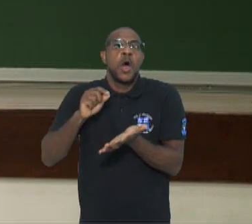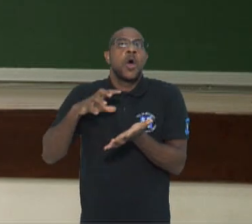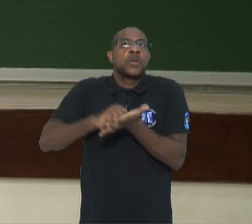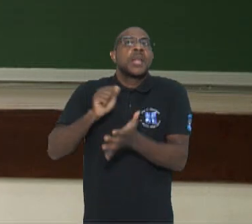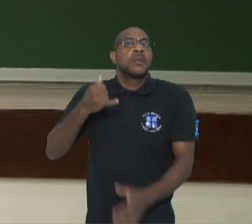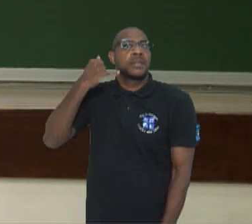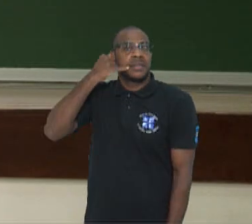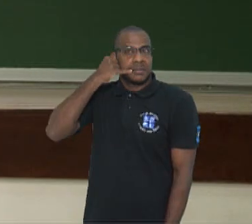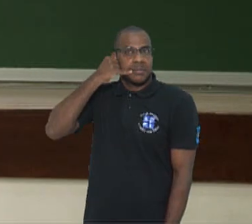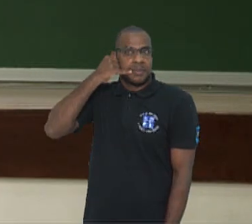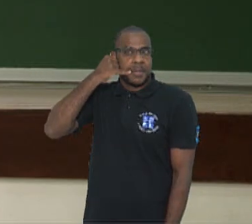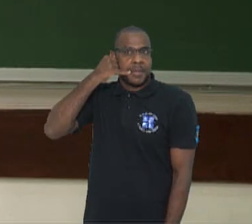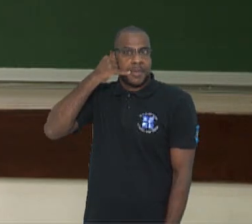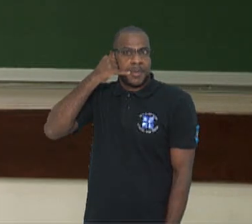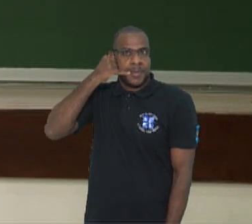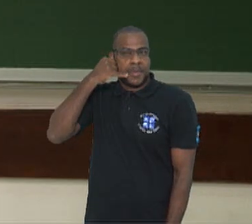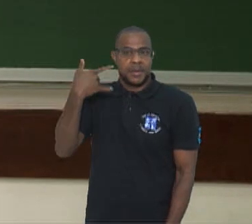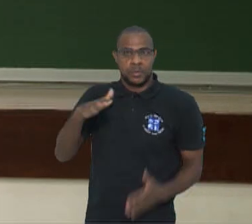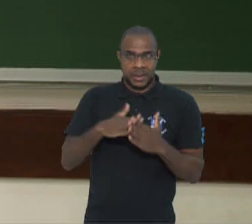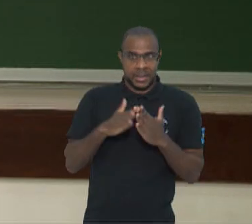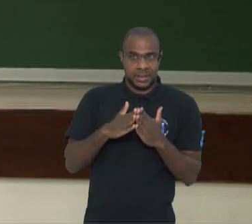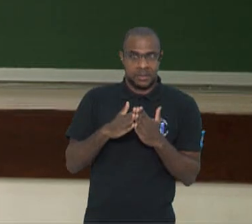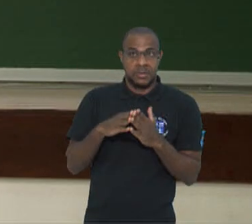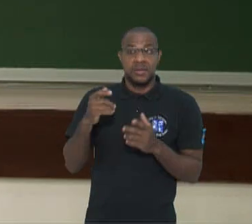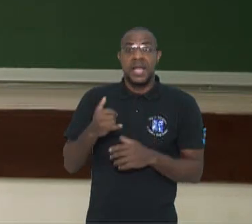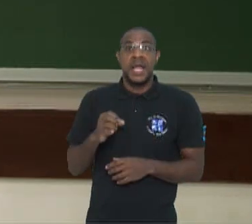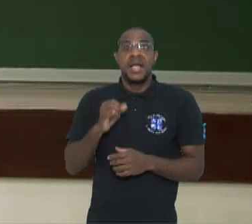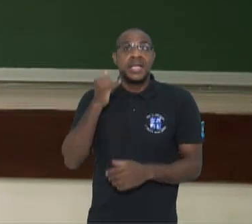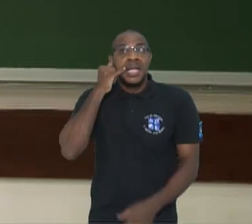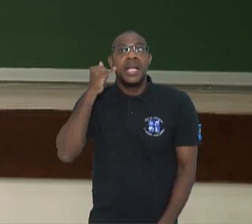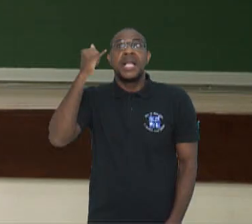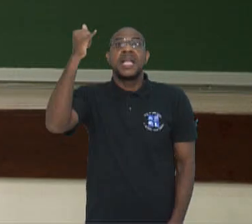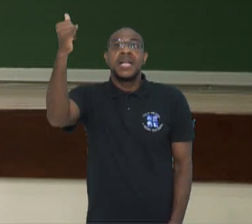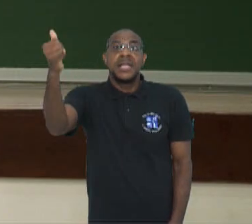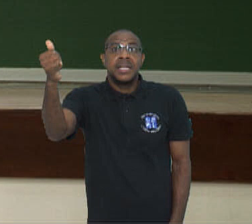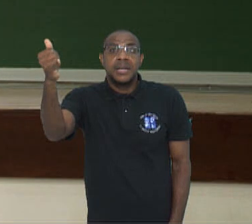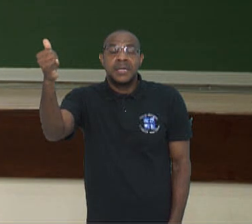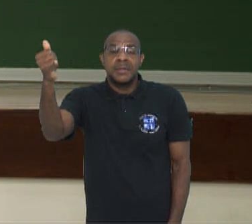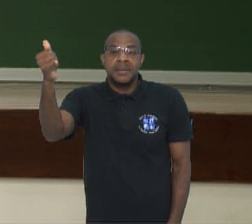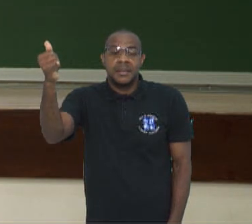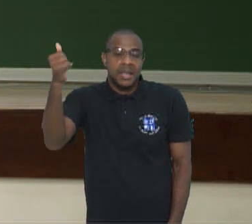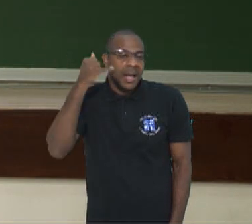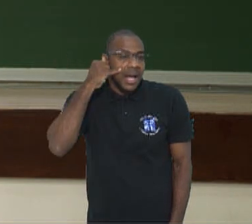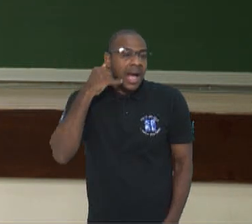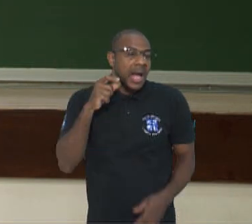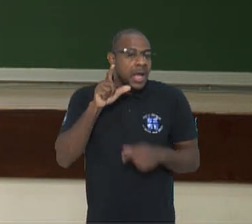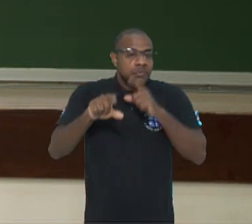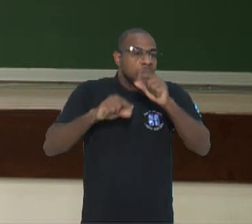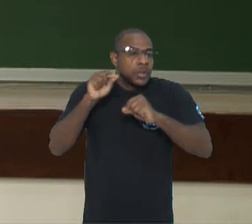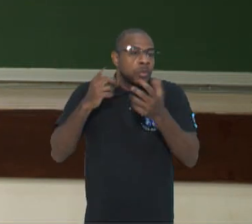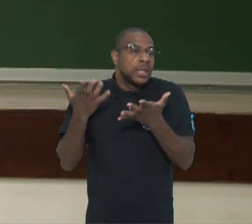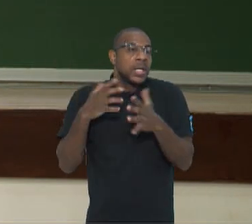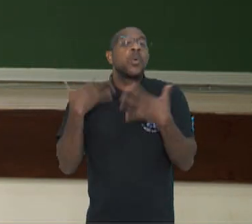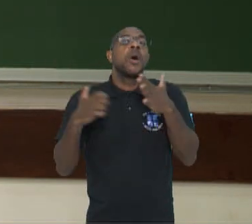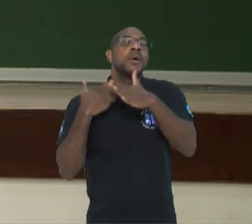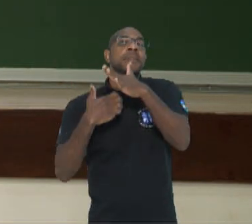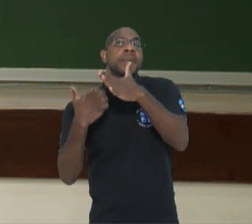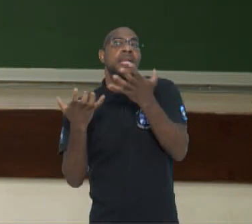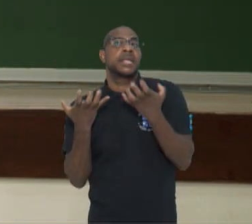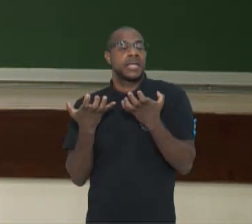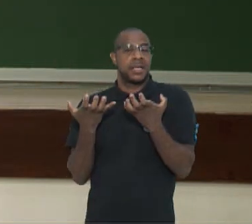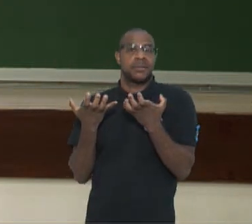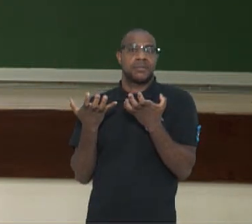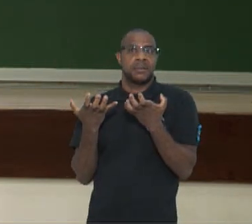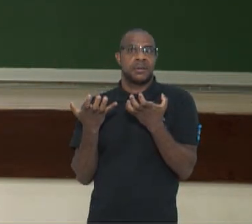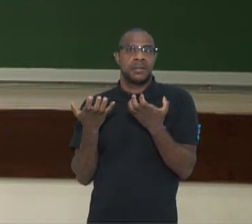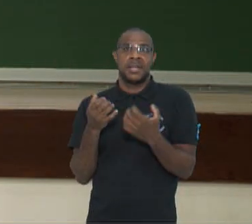vai contratar a operadora que você quer. Você não faz isso para trazer a água para a sua casa, né? Ou para